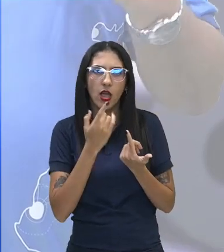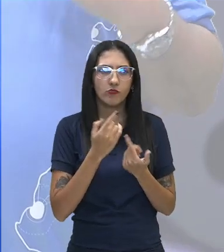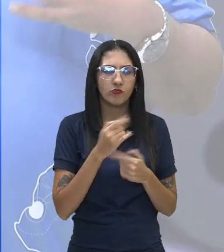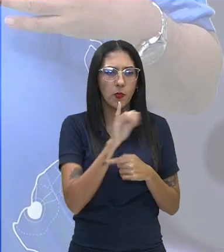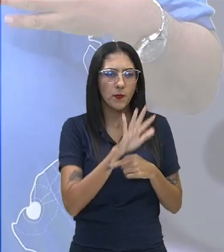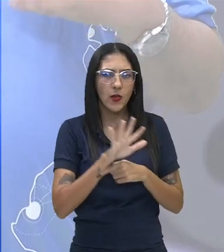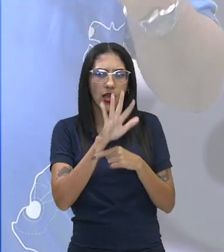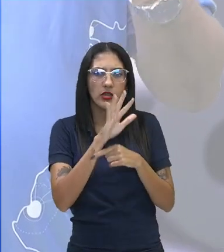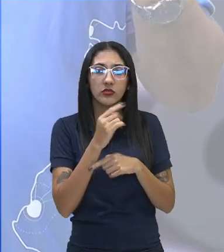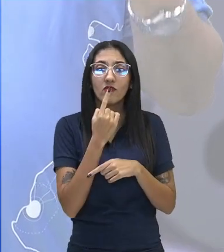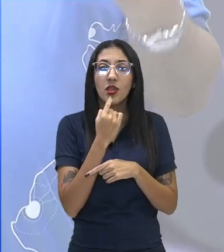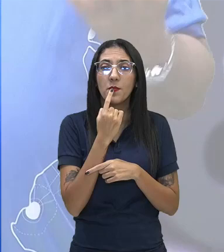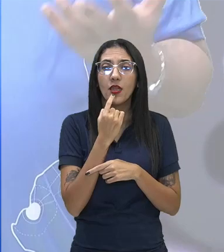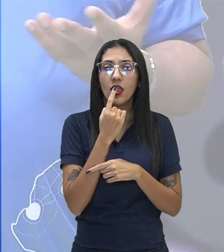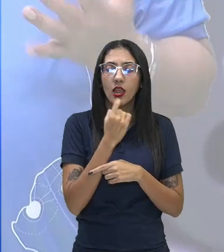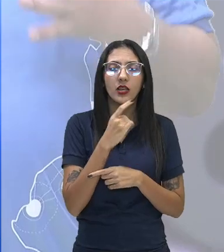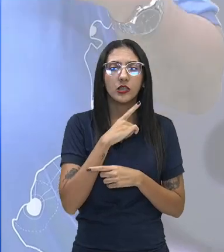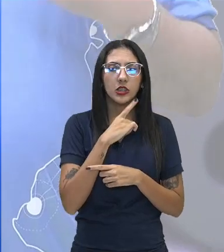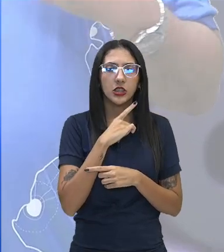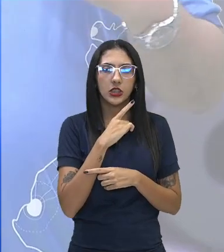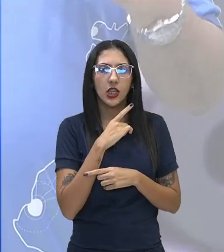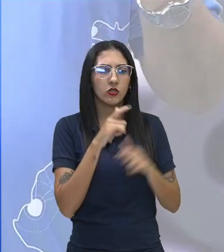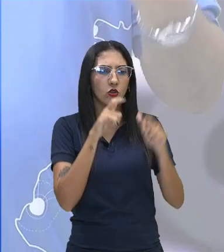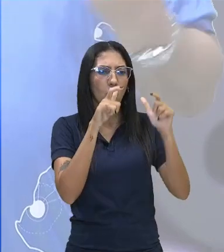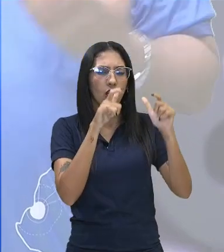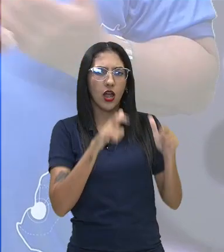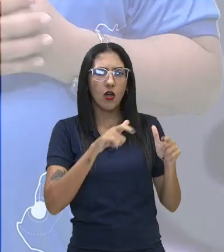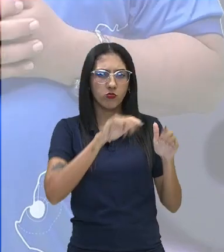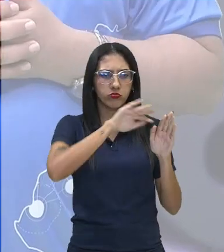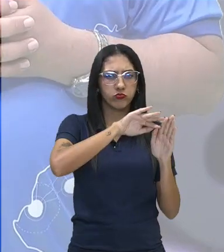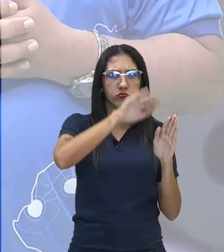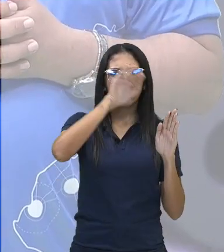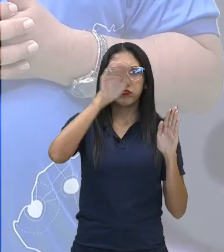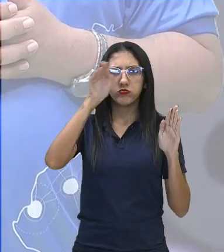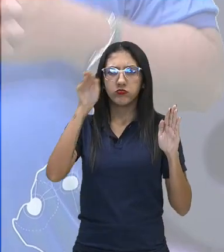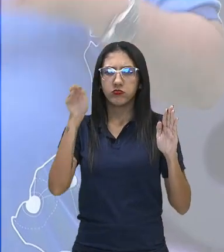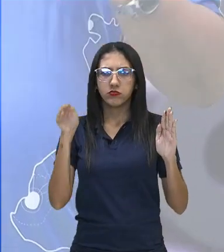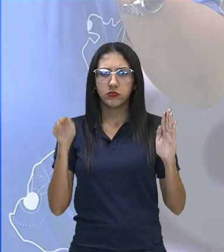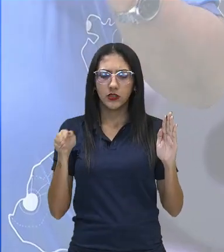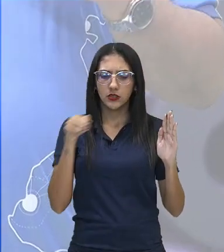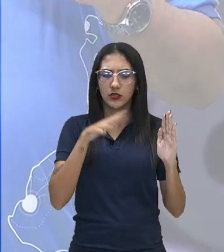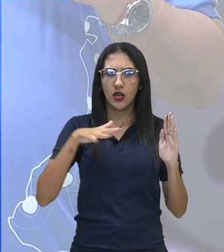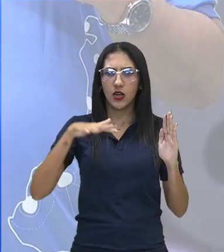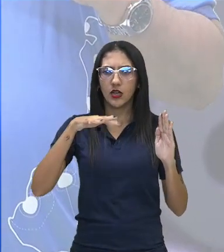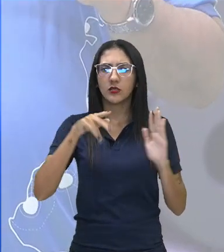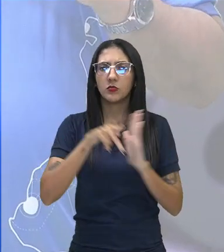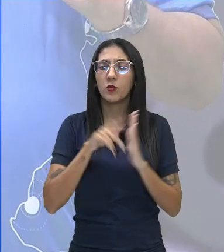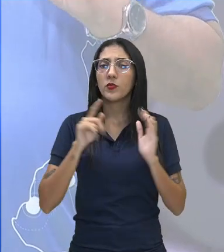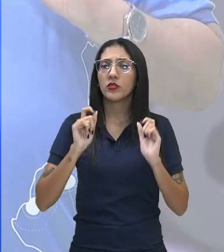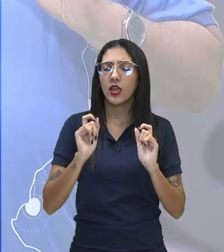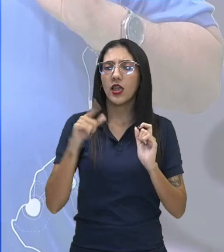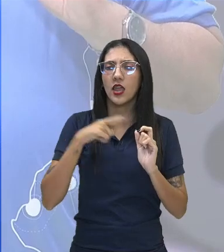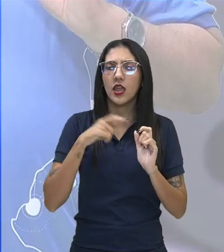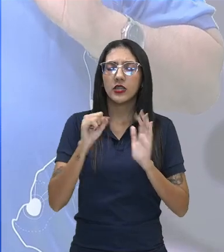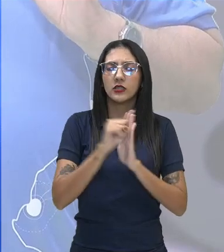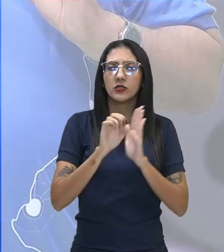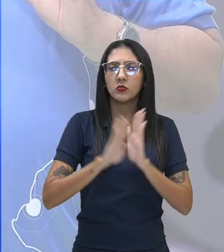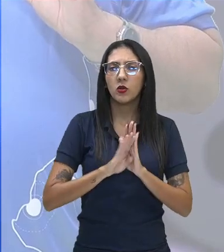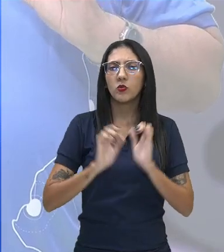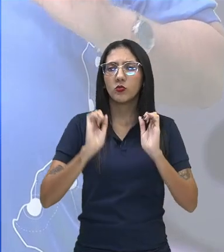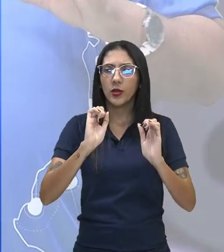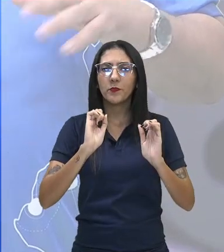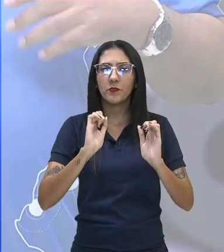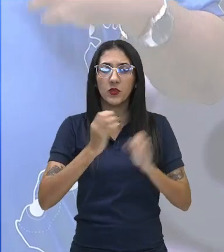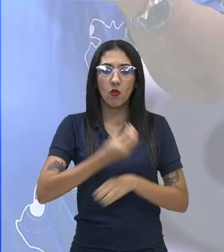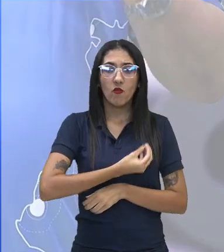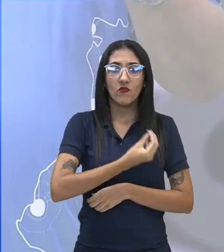que está na entrada dos santuários e dos locais sagrados shintoístas. Simboliza o portal que liga o mundo